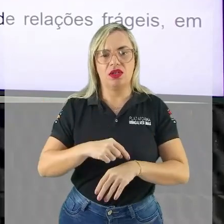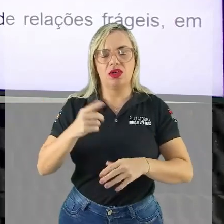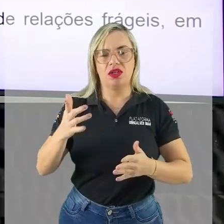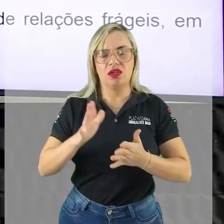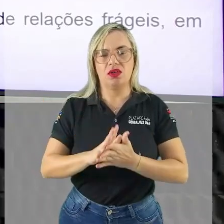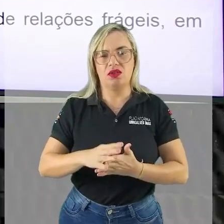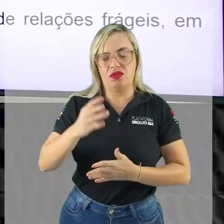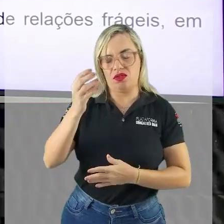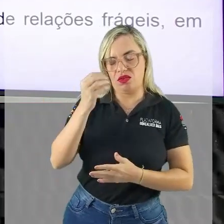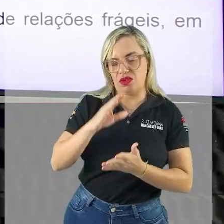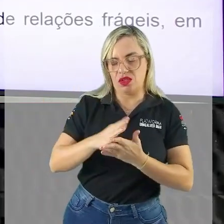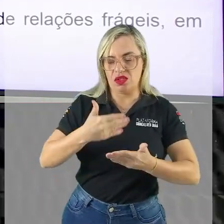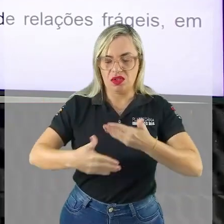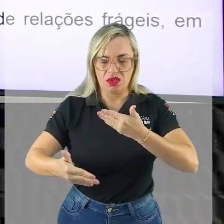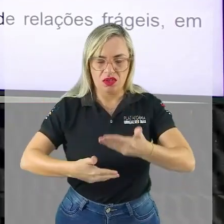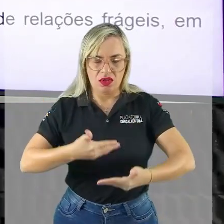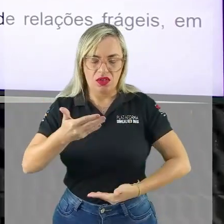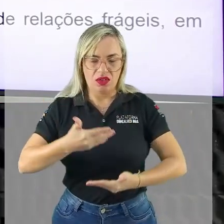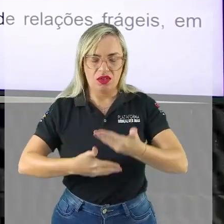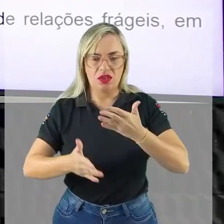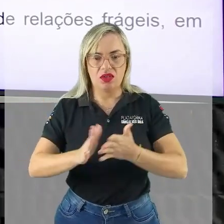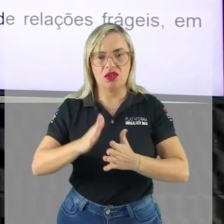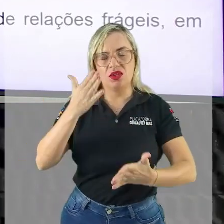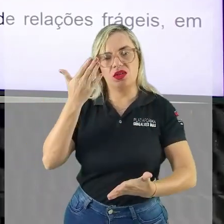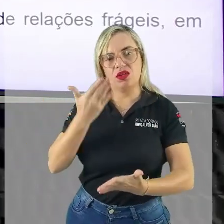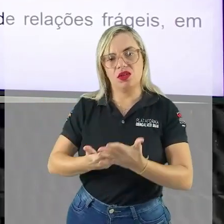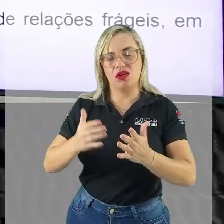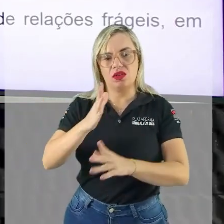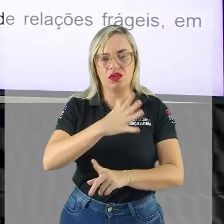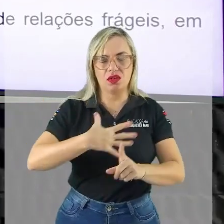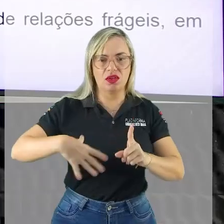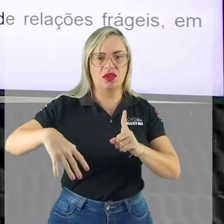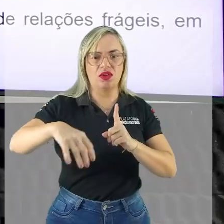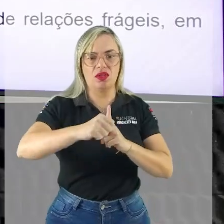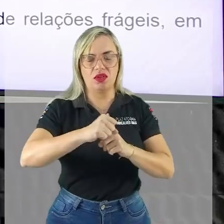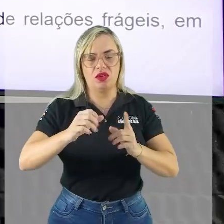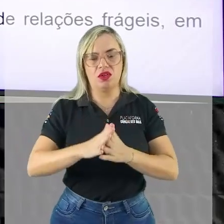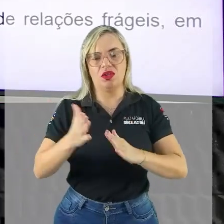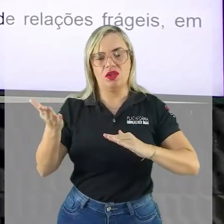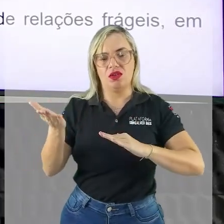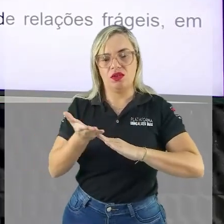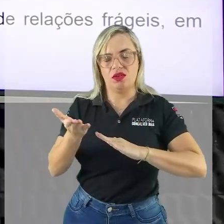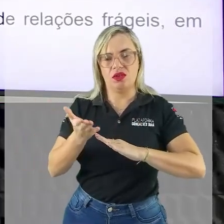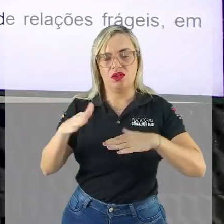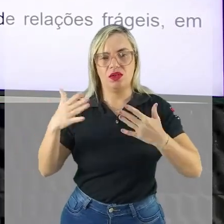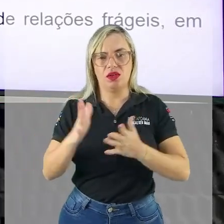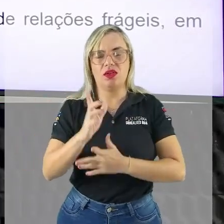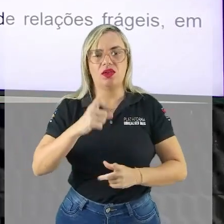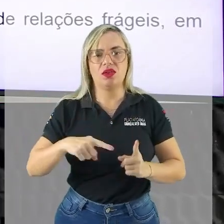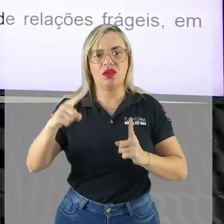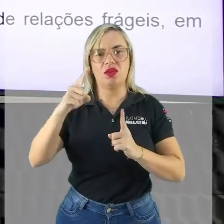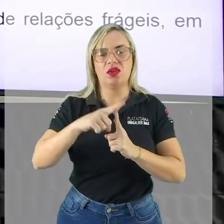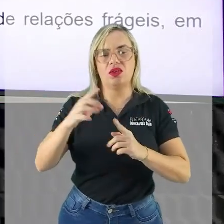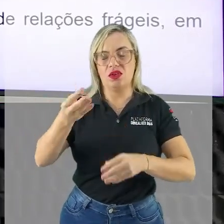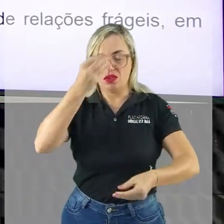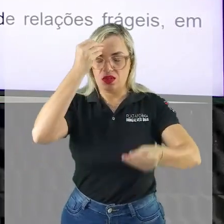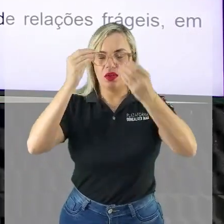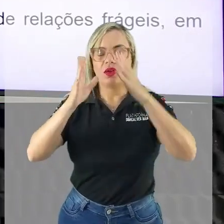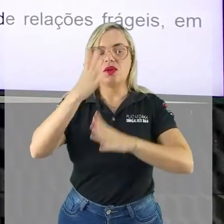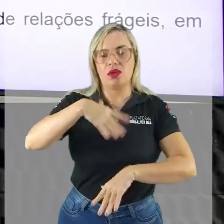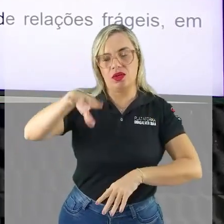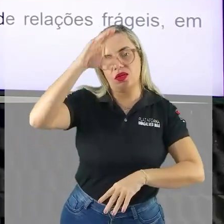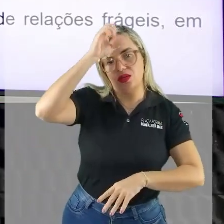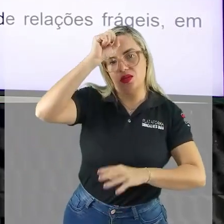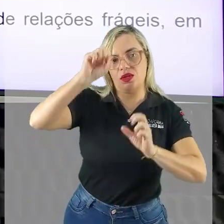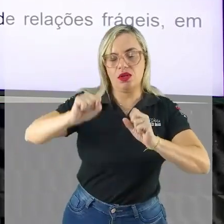e a fragilização das relações interpessoais na sociedade contemporânea. Então, é um tipo de repertório sociocultural